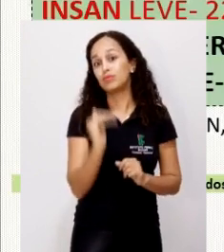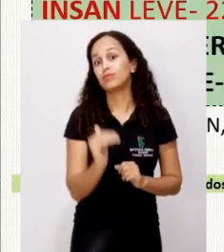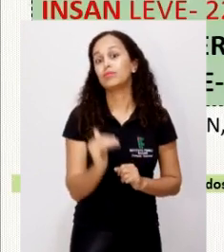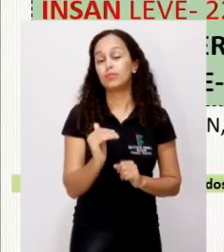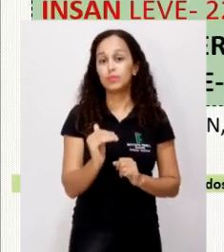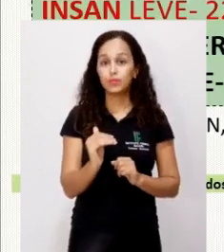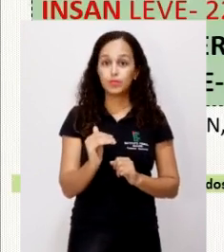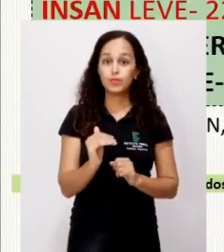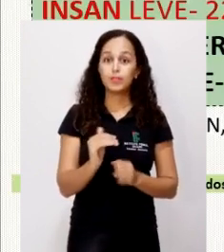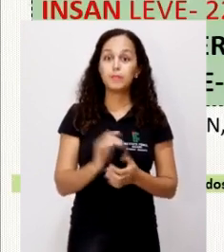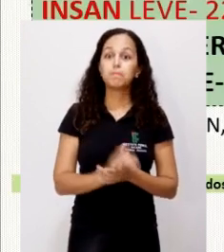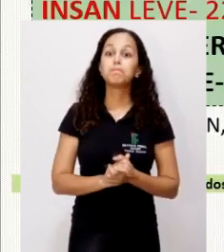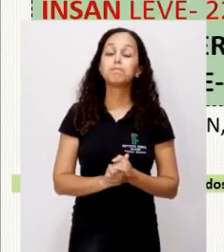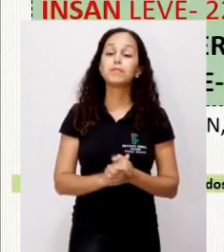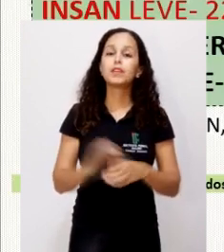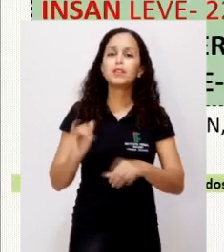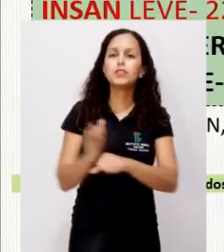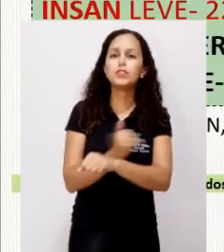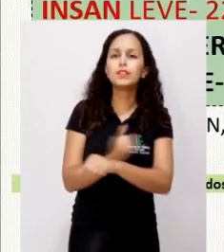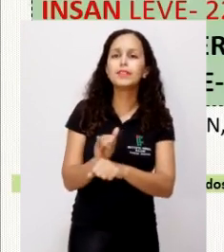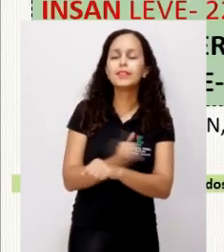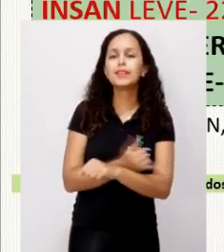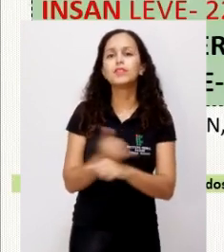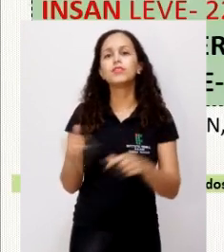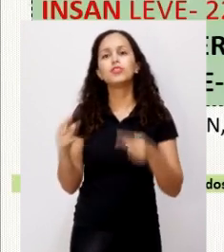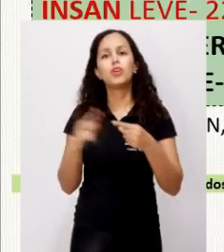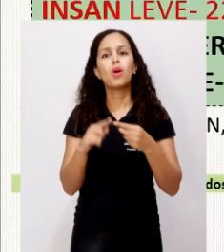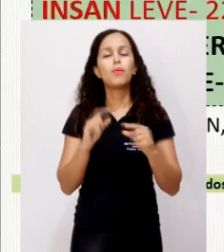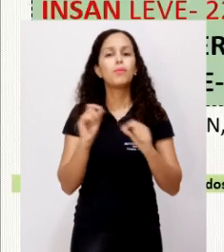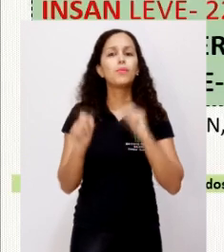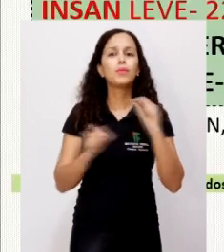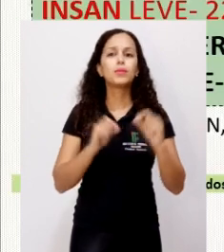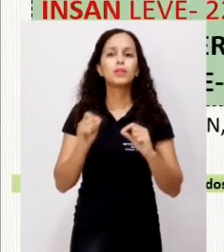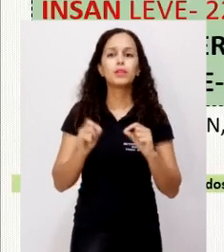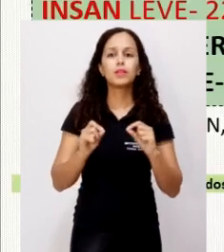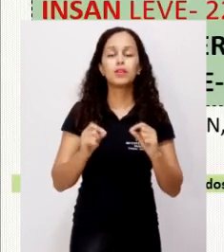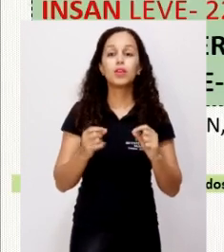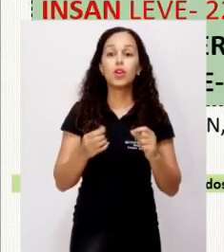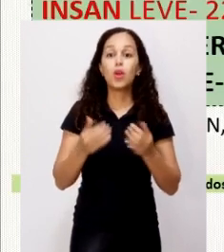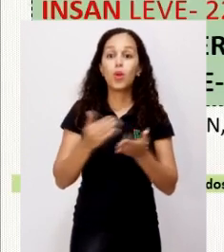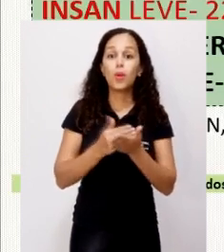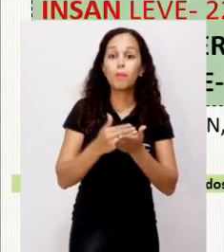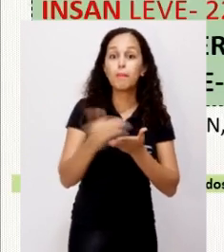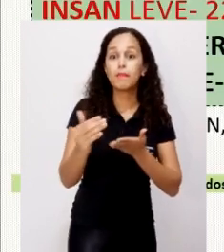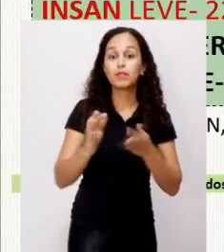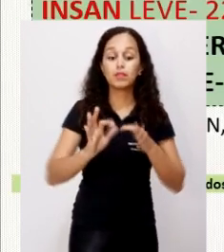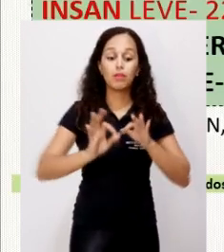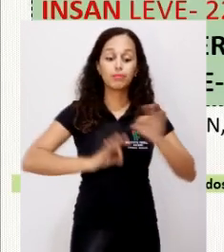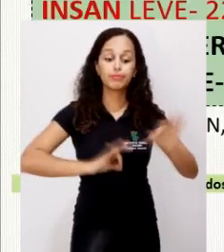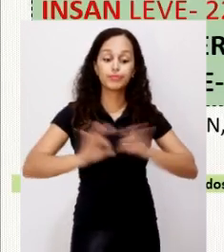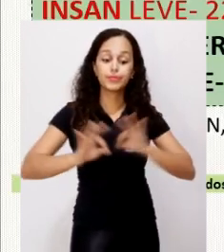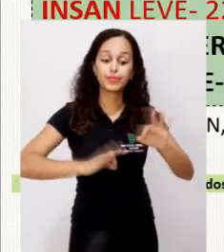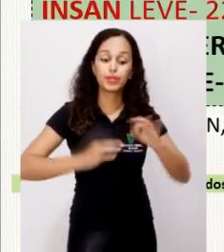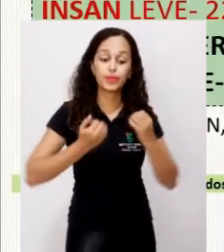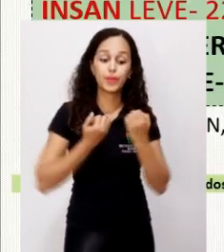de insegurança alimentar e nutricional, e uma delas foi a elaboração, começar hortas comunitárias com